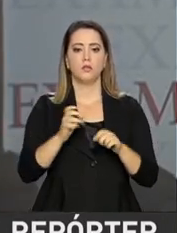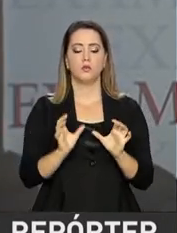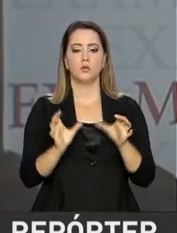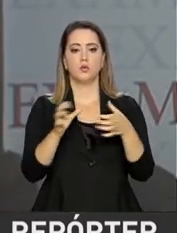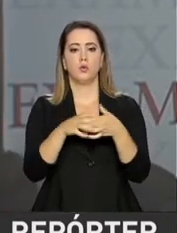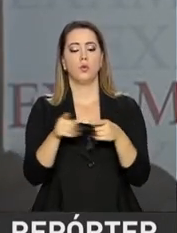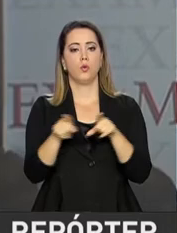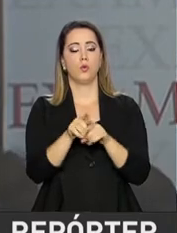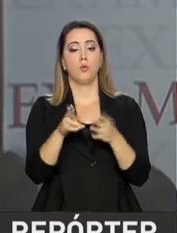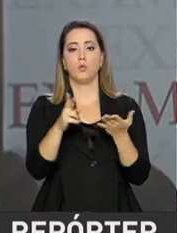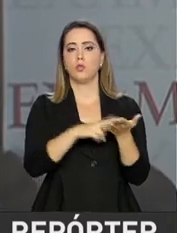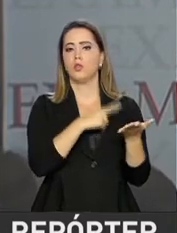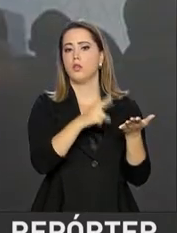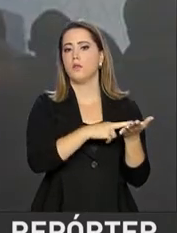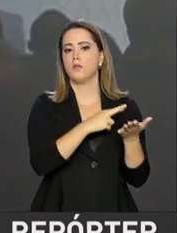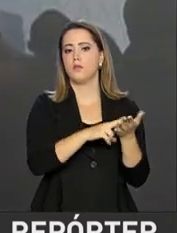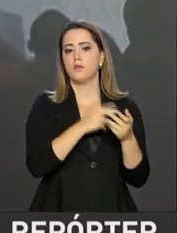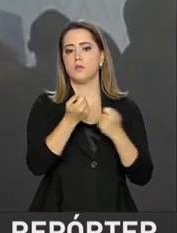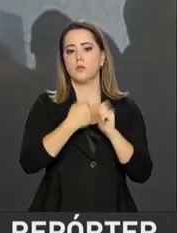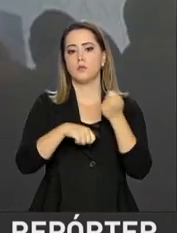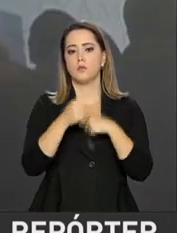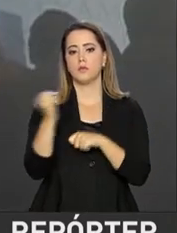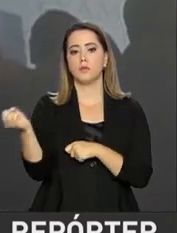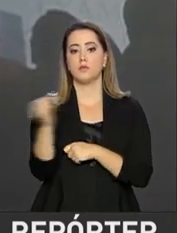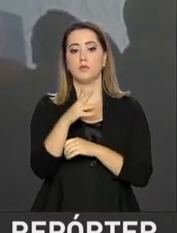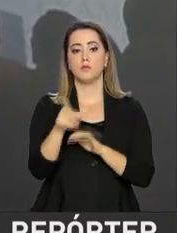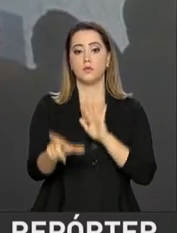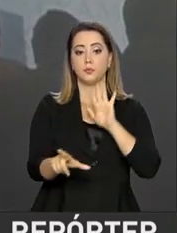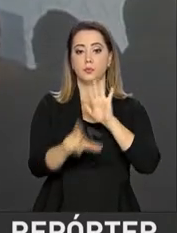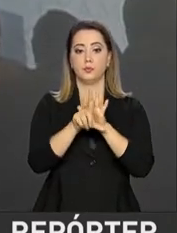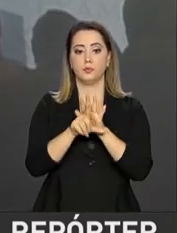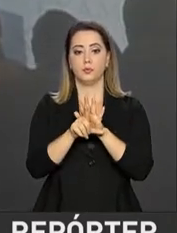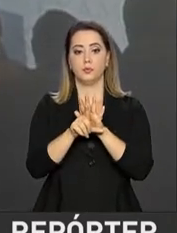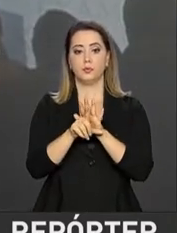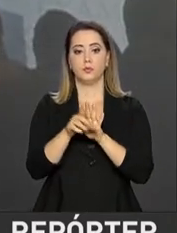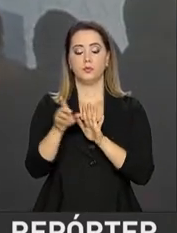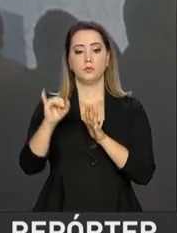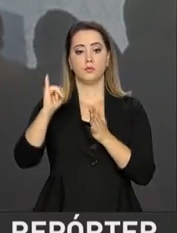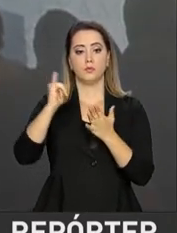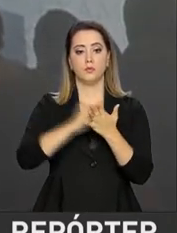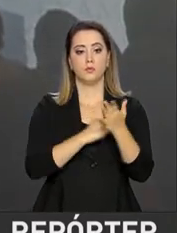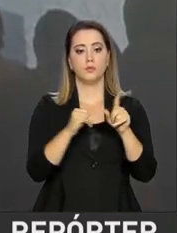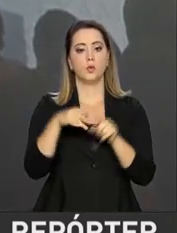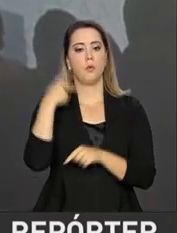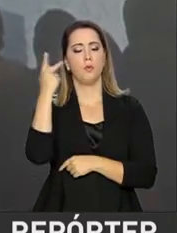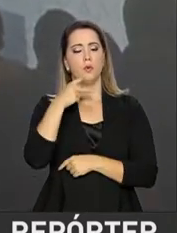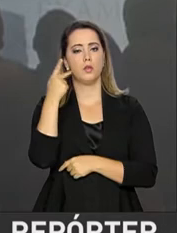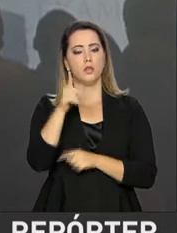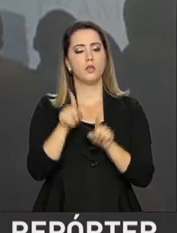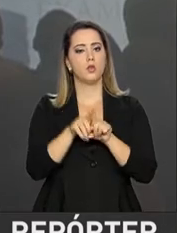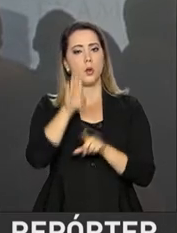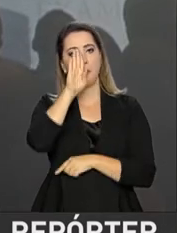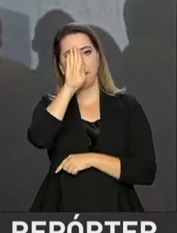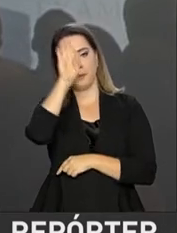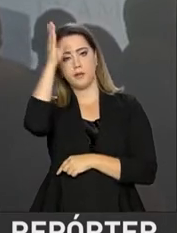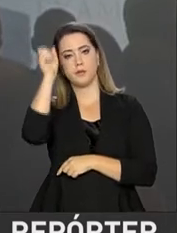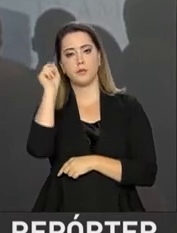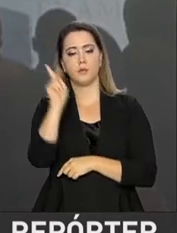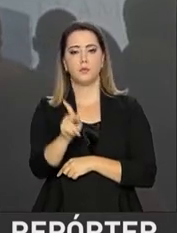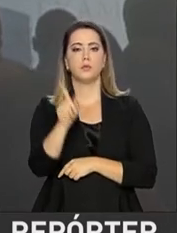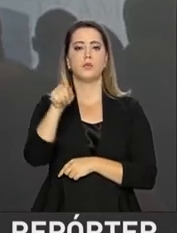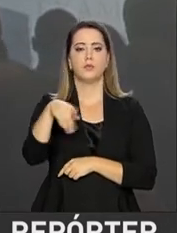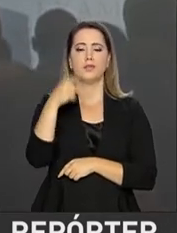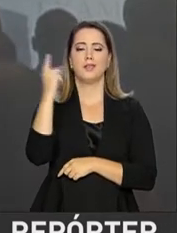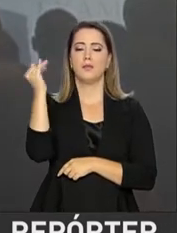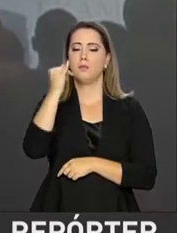revista especializada em economia as reformas tributária política e principalmente a da previdência a qual definiu como o